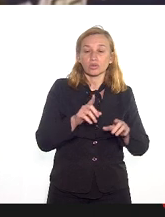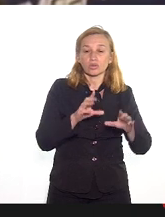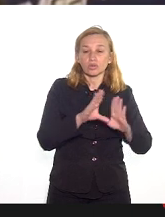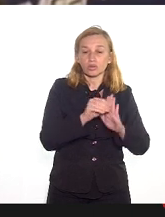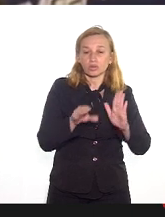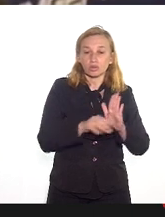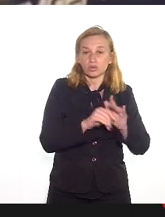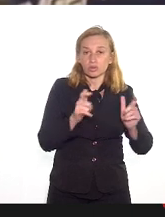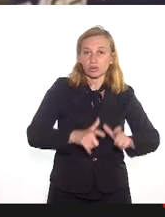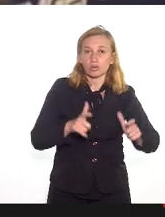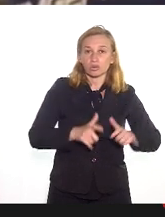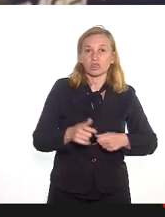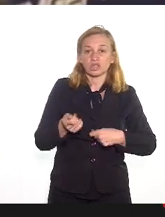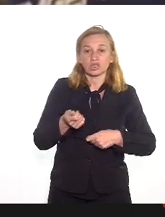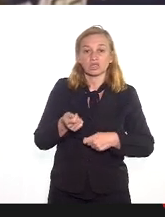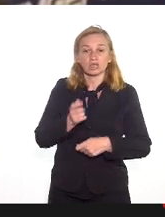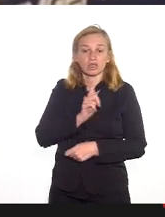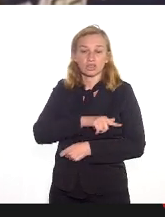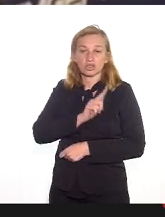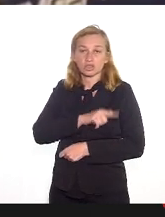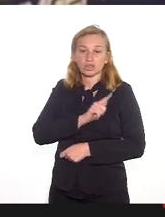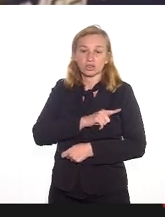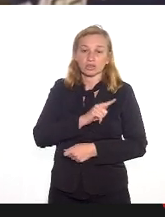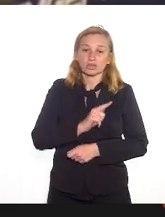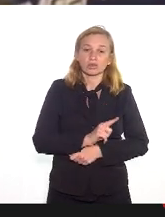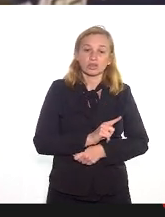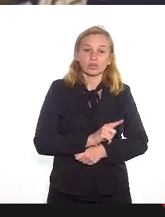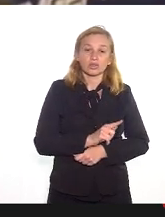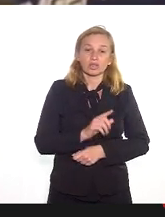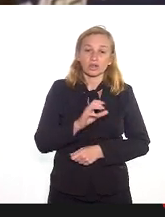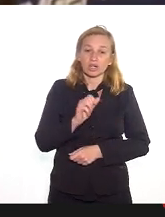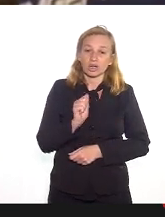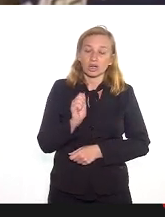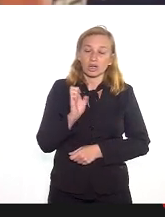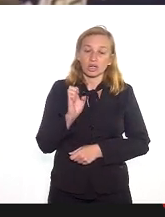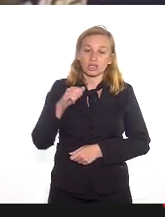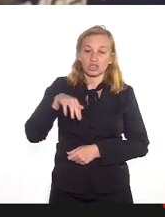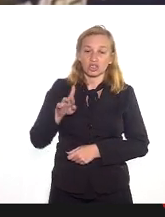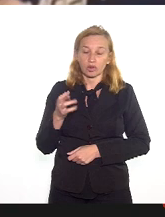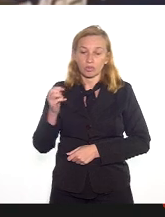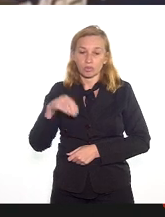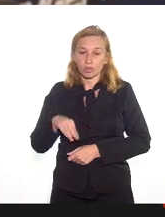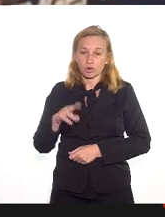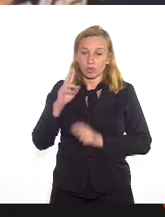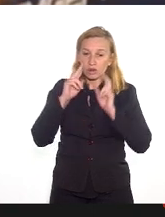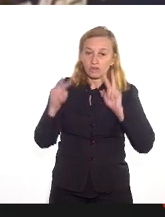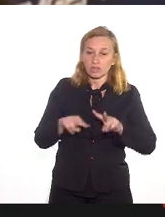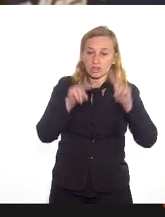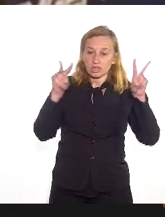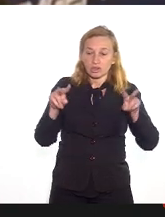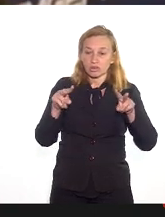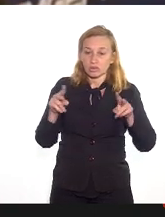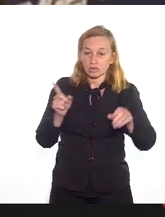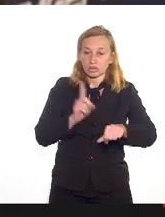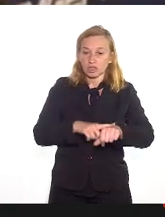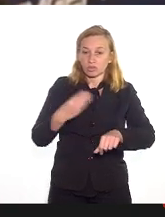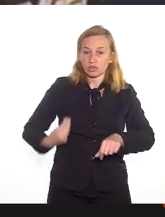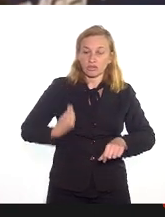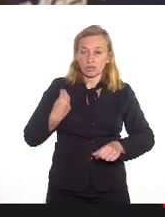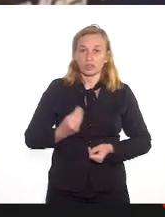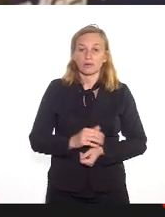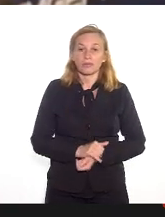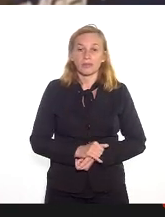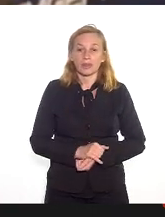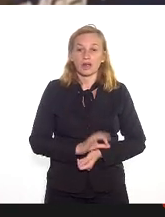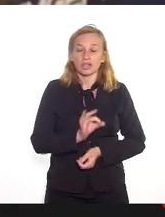na estrutura de gerenciamento que foi implementada na EGPROM, dentro da visão do ciclo de vida, nós criamos uma área